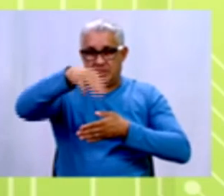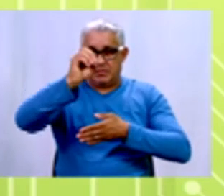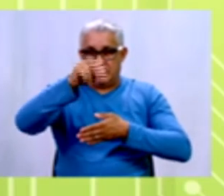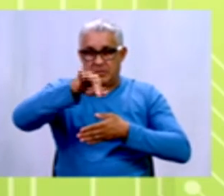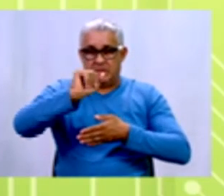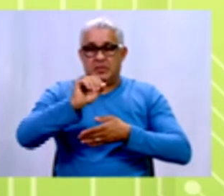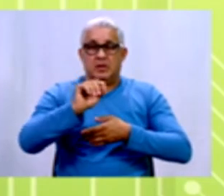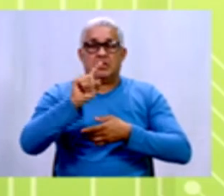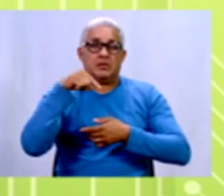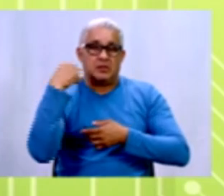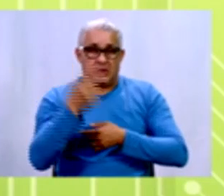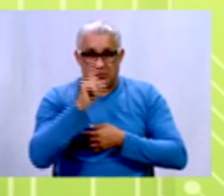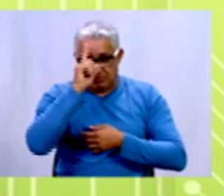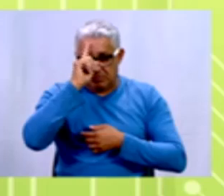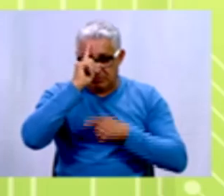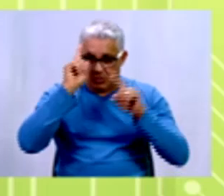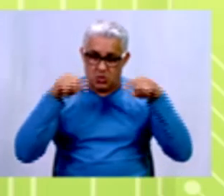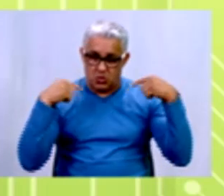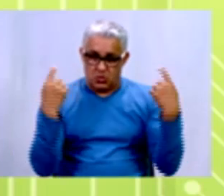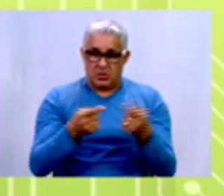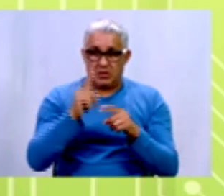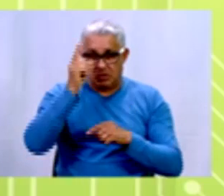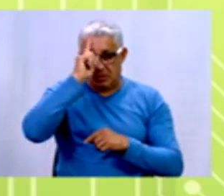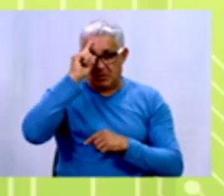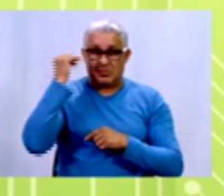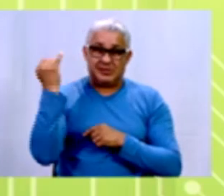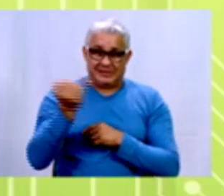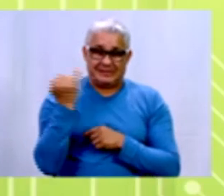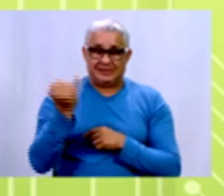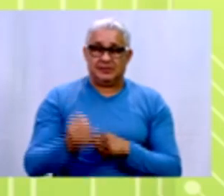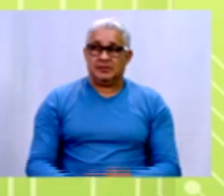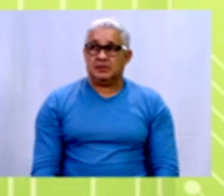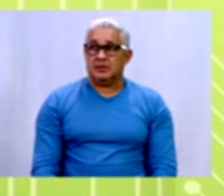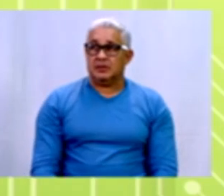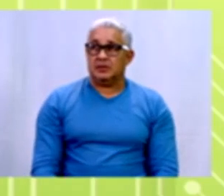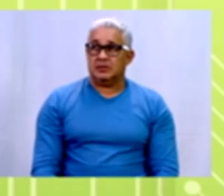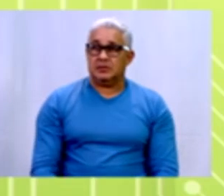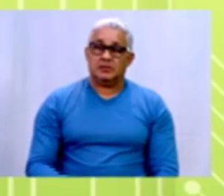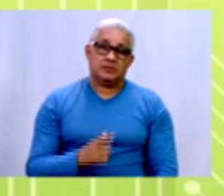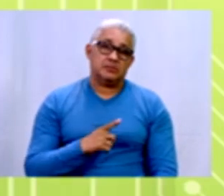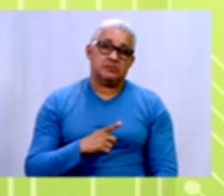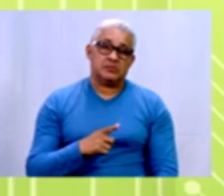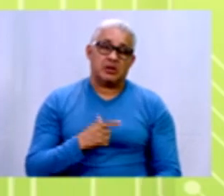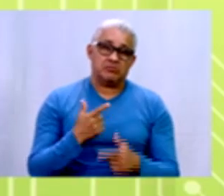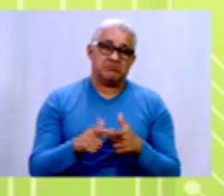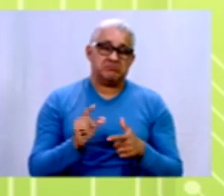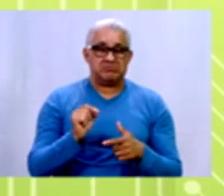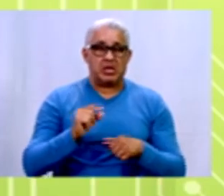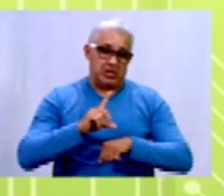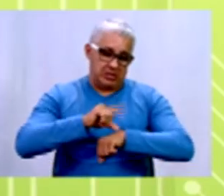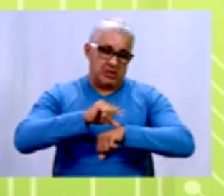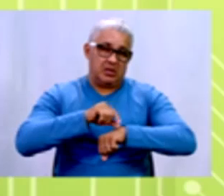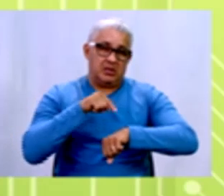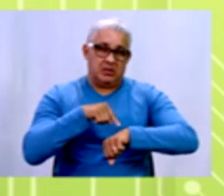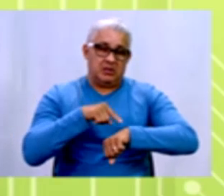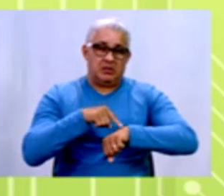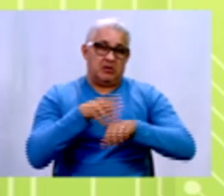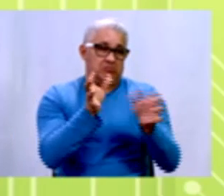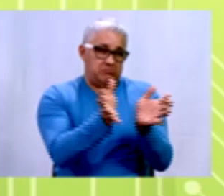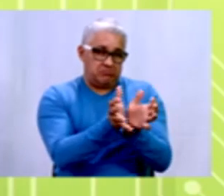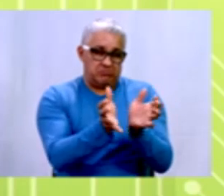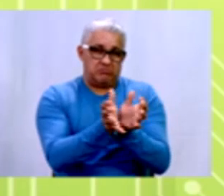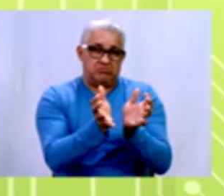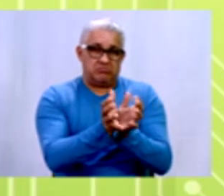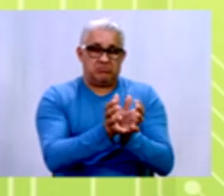reunião diária, ela é fundamental, né? Então, se nós temos um problema de horário do time,